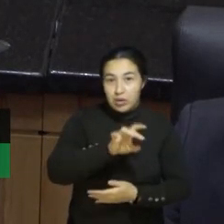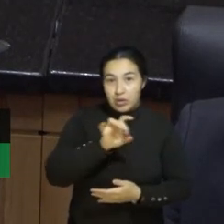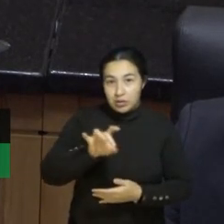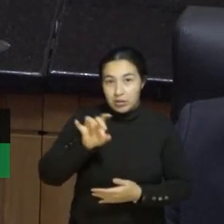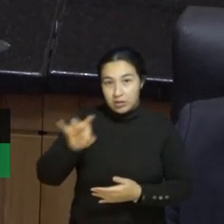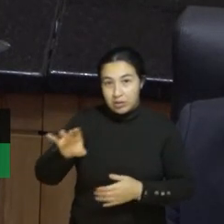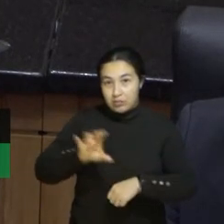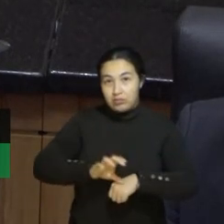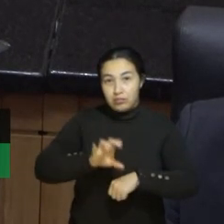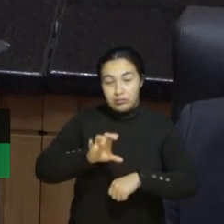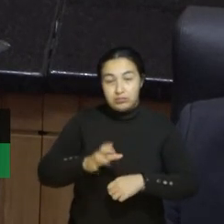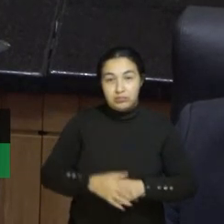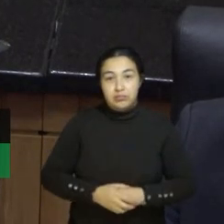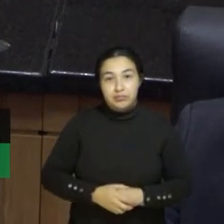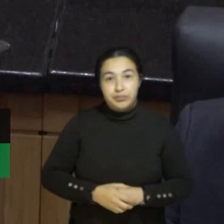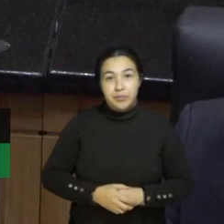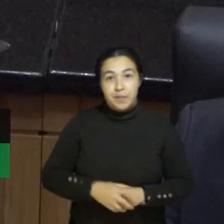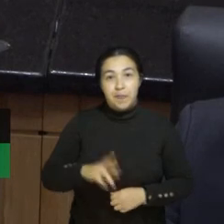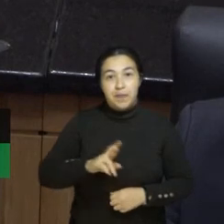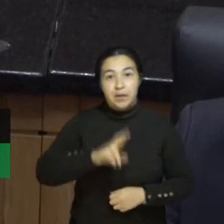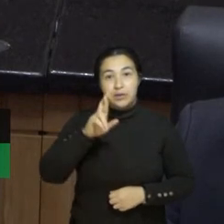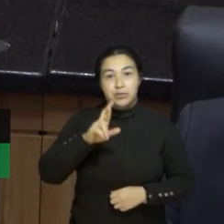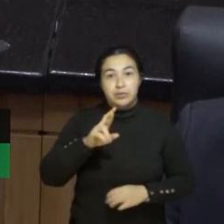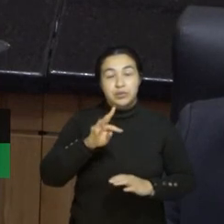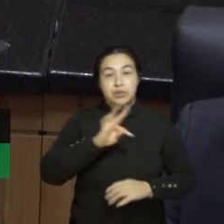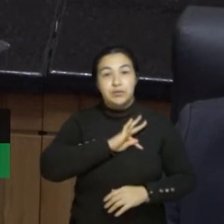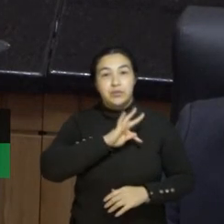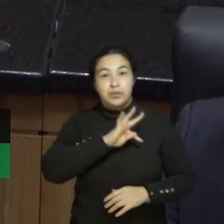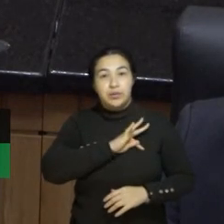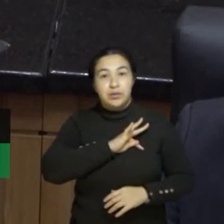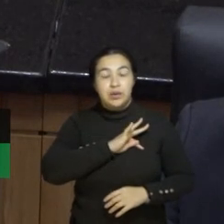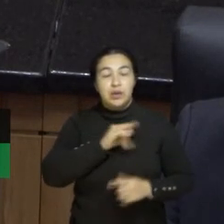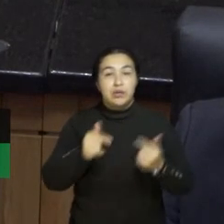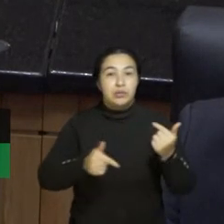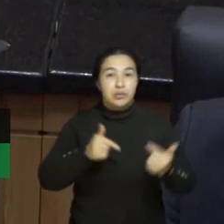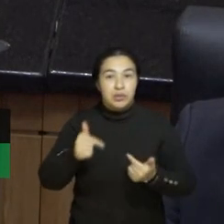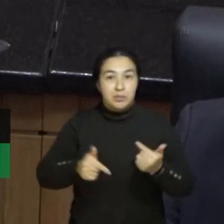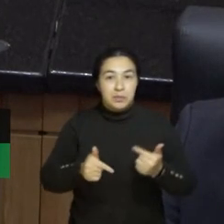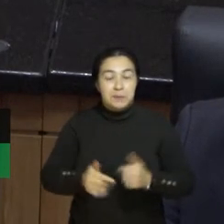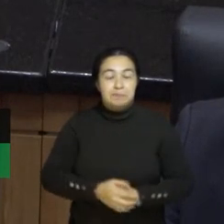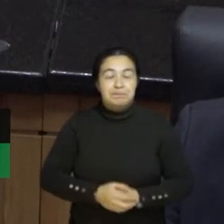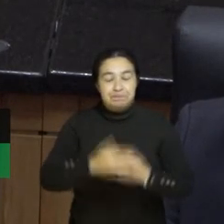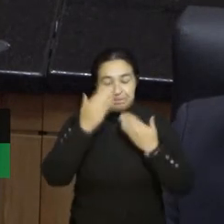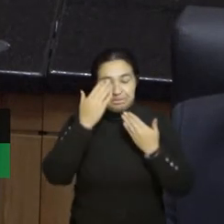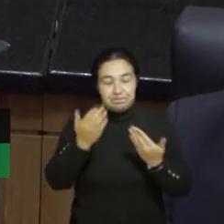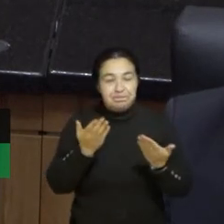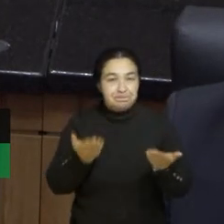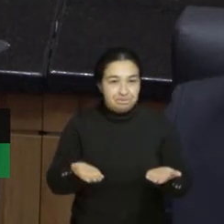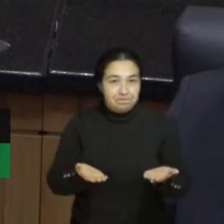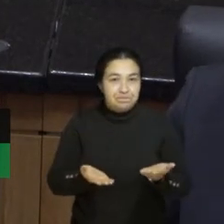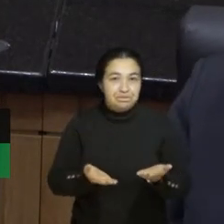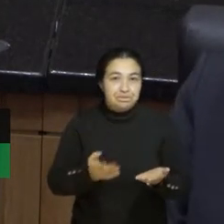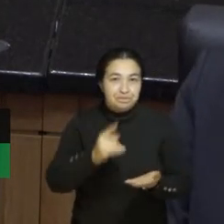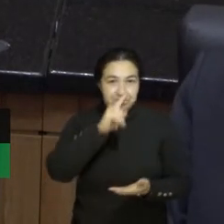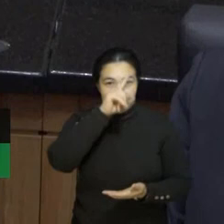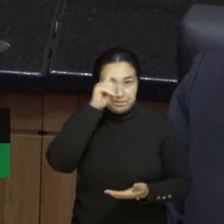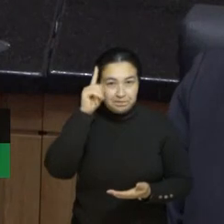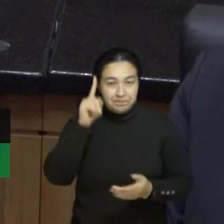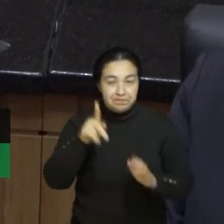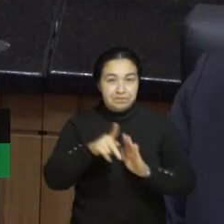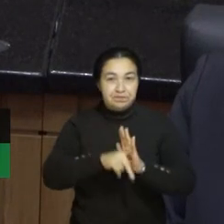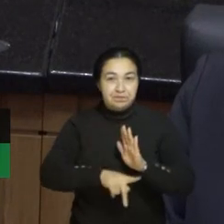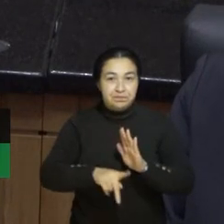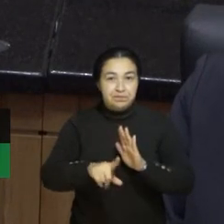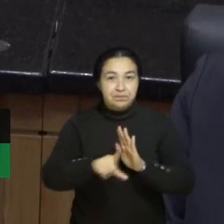conselhos, para que sejam responsáveis técnicos desse trabalho. Então, nós agradecemos o presente projeto de